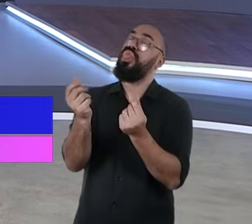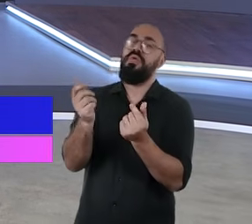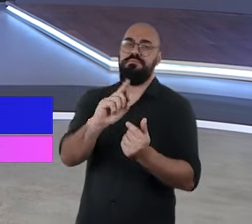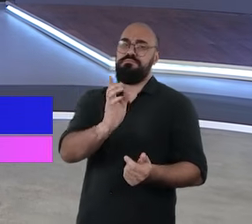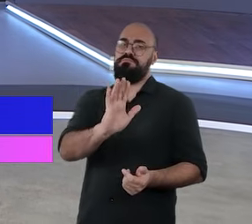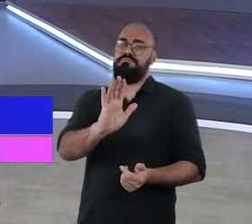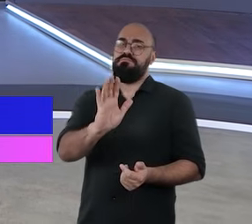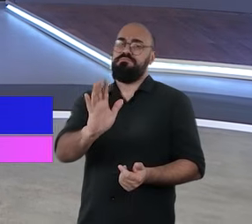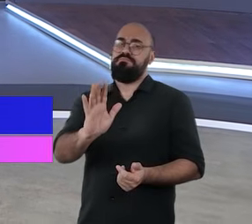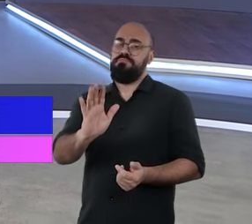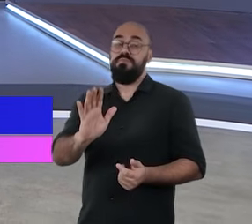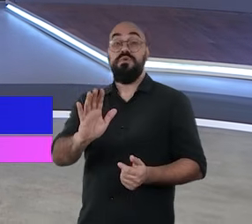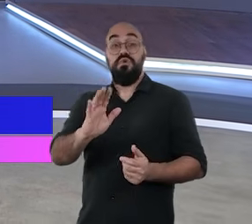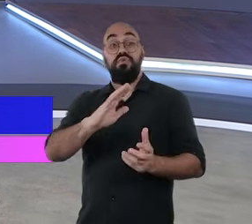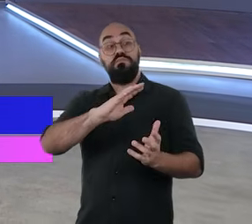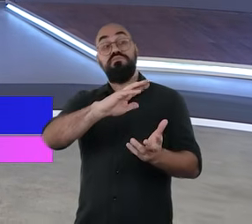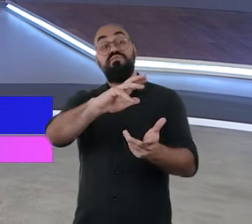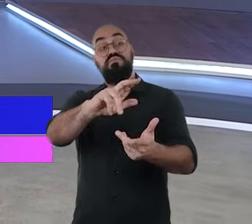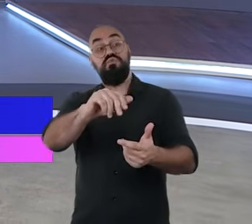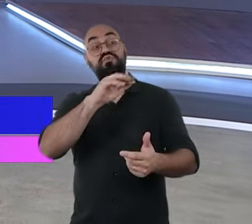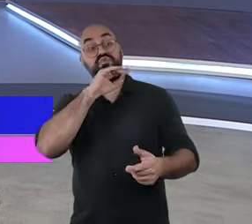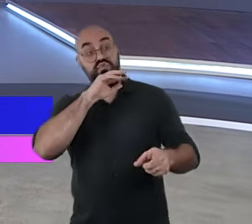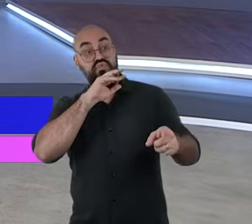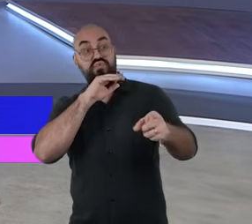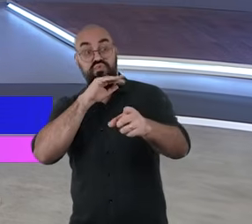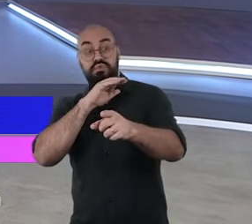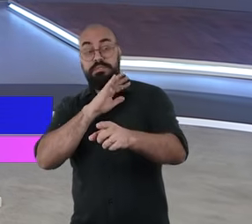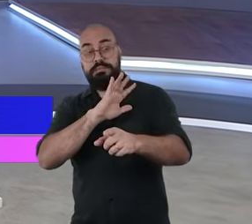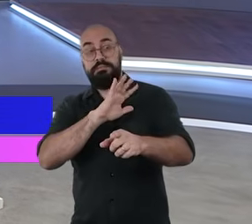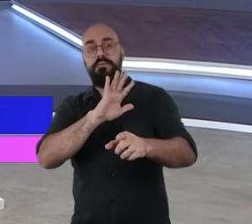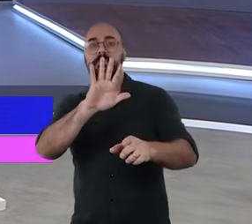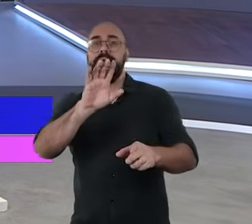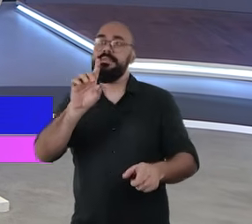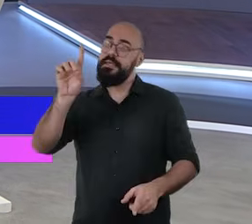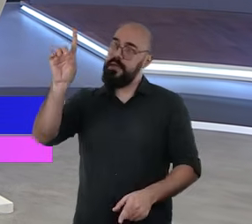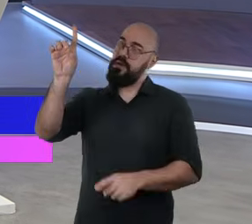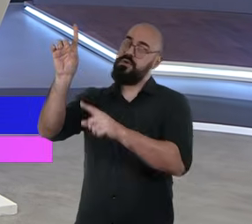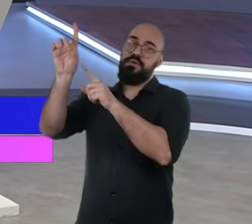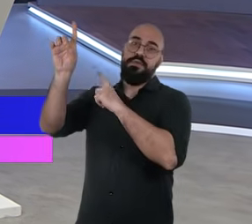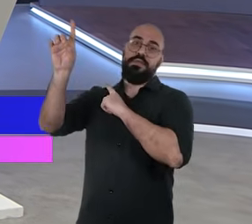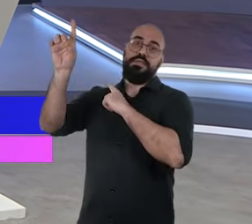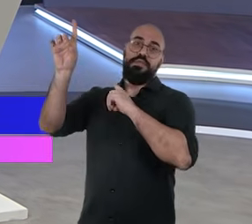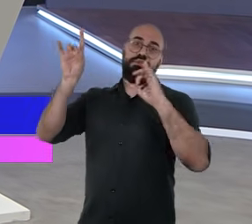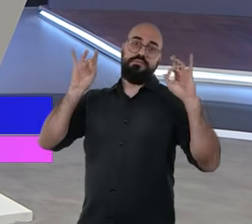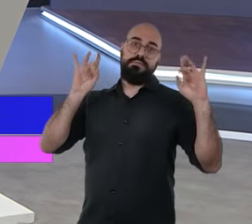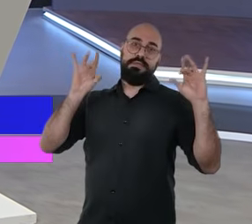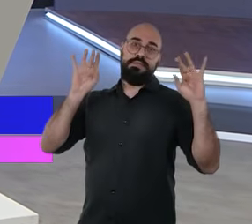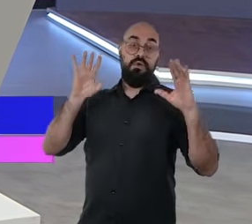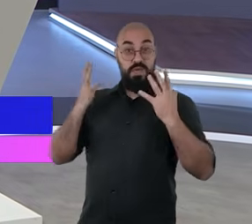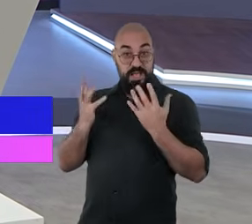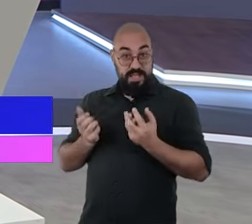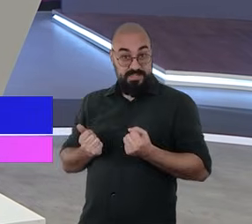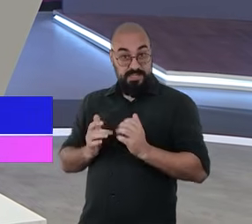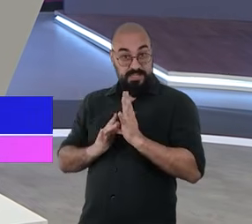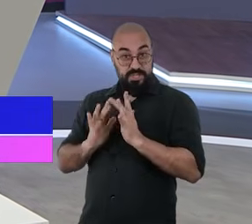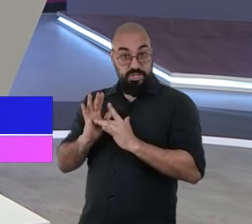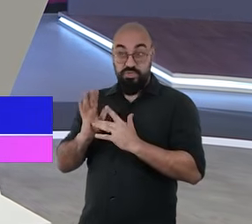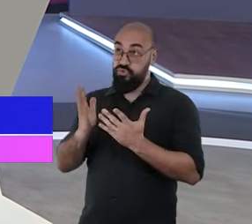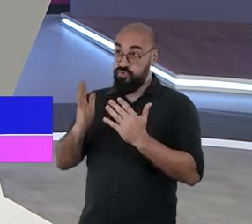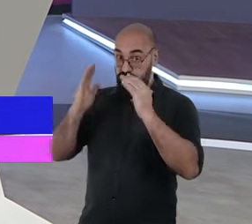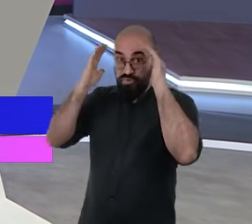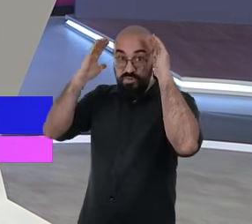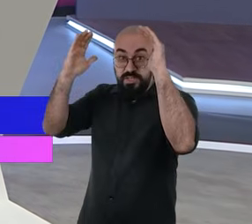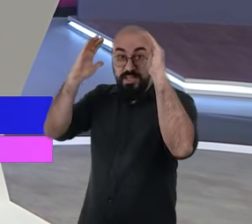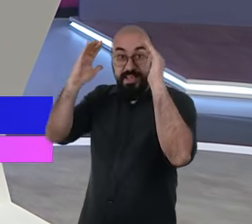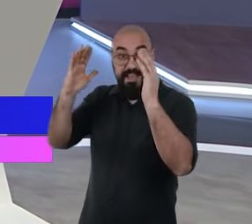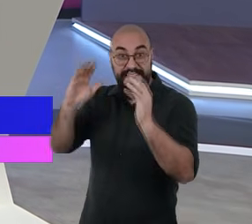mundo ruim, Deus tem para mim e para você, aqueles que aceitam a graça e aceitam o amor de Cristo Jesus, algo muito maior,